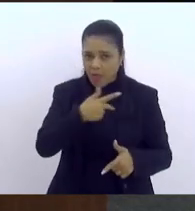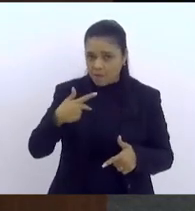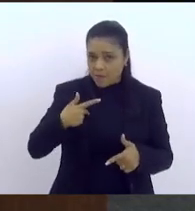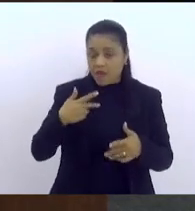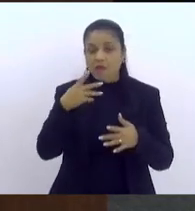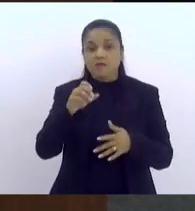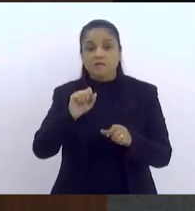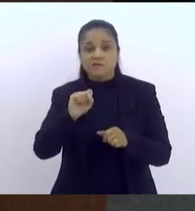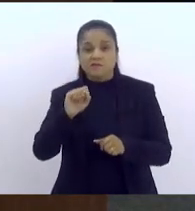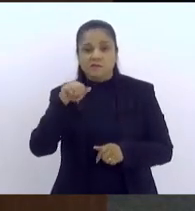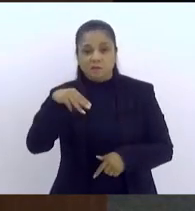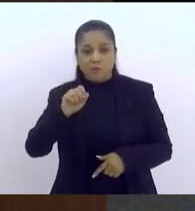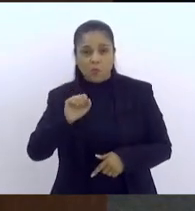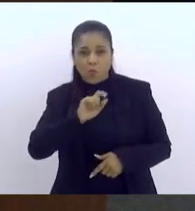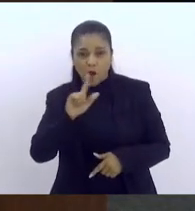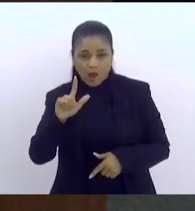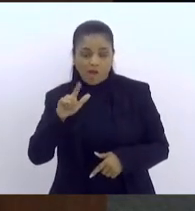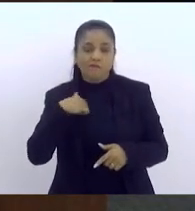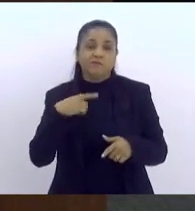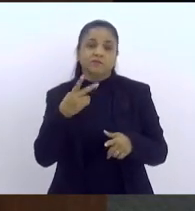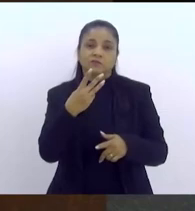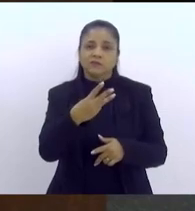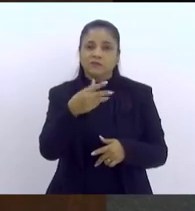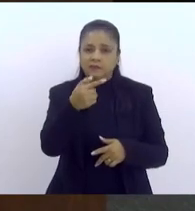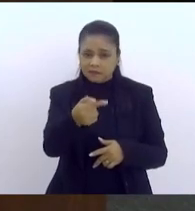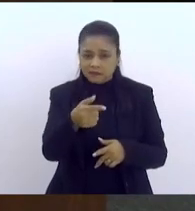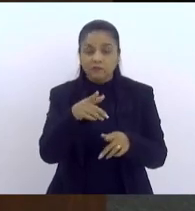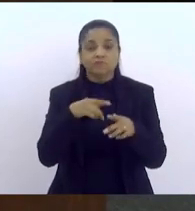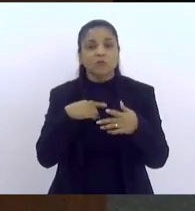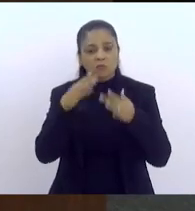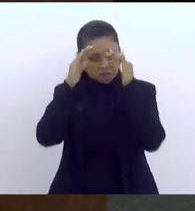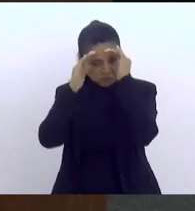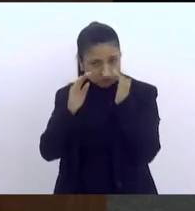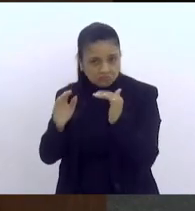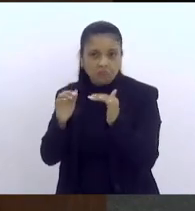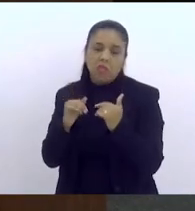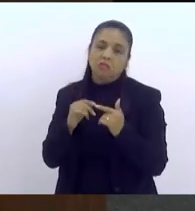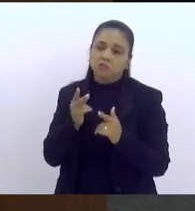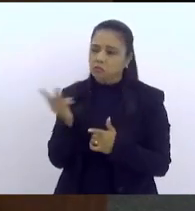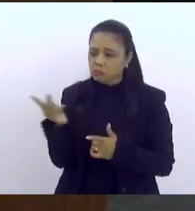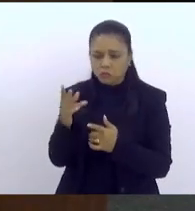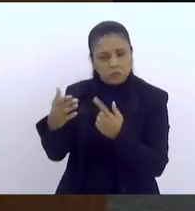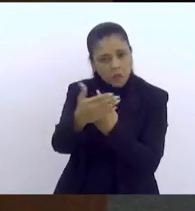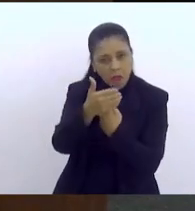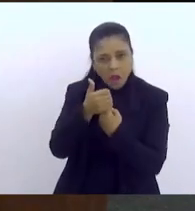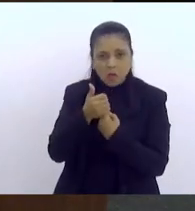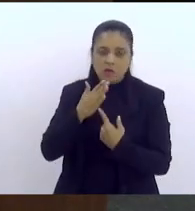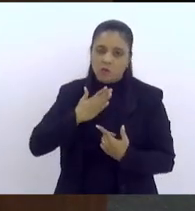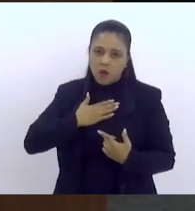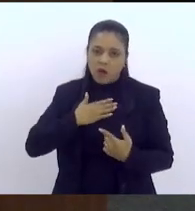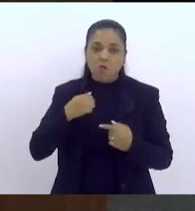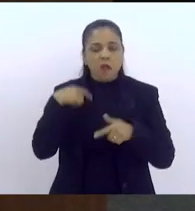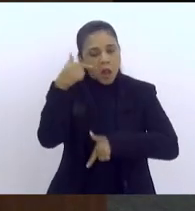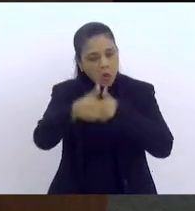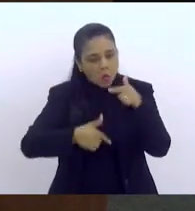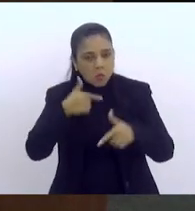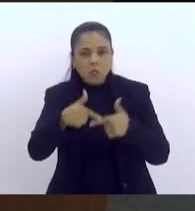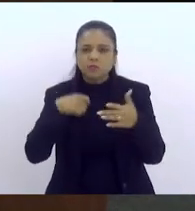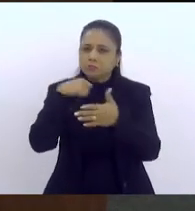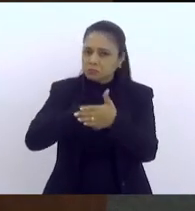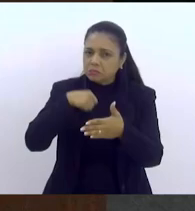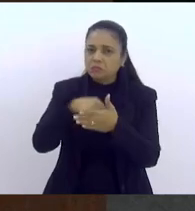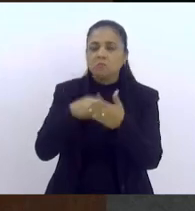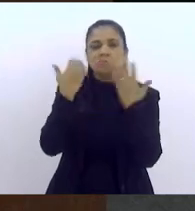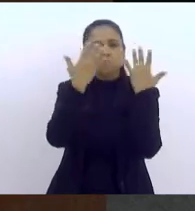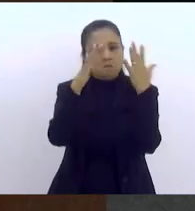e congratulações aos dois, porque vocês têm o meu respeito, sempre me acolheram muito bem e não é fácil estar nessa luta. Então, parabéns para vocês